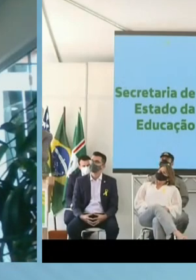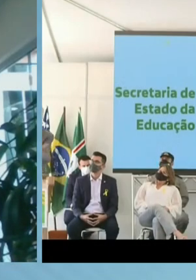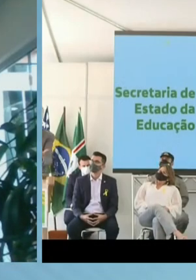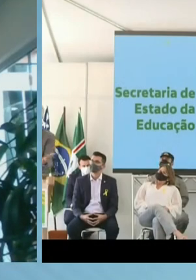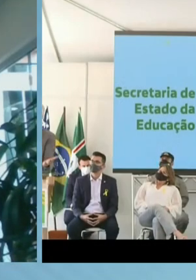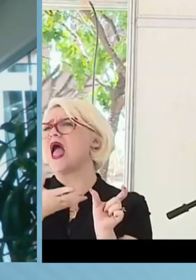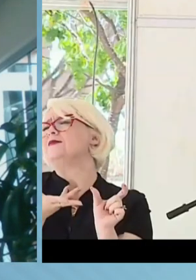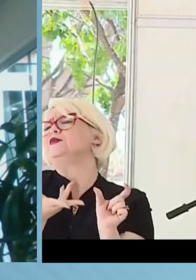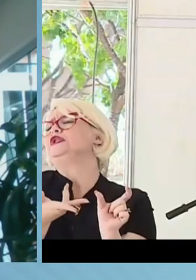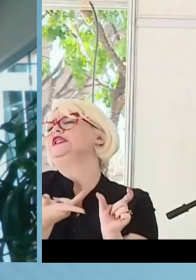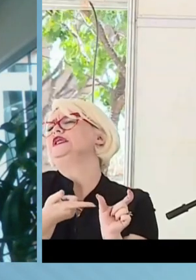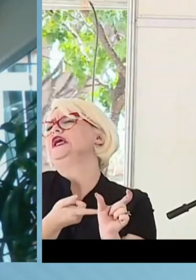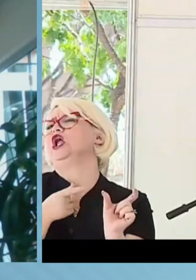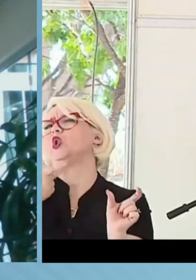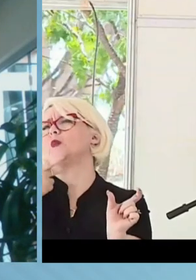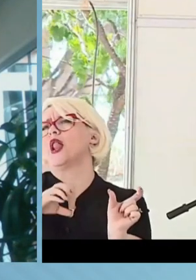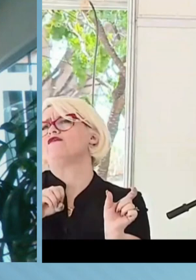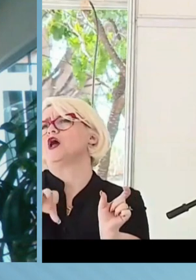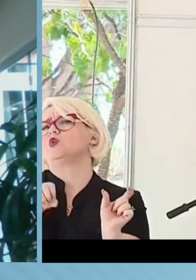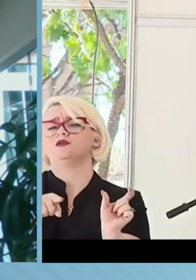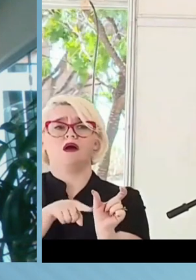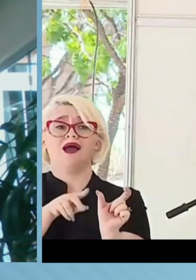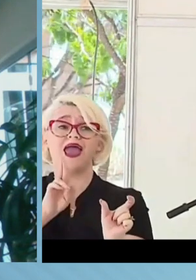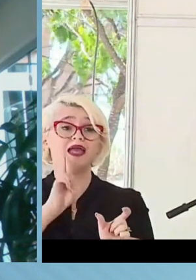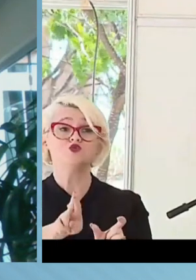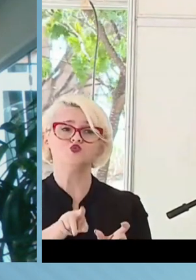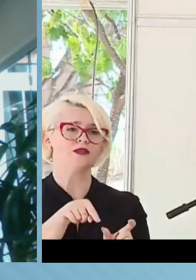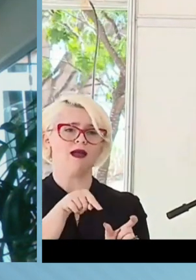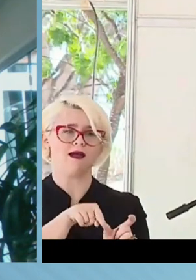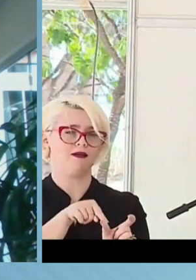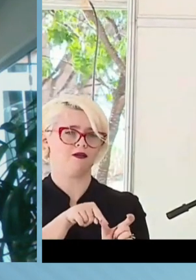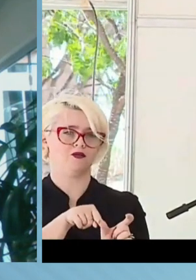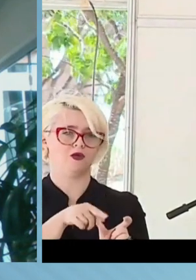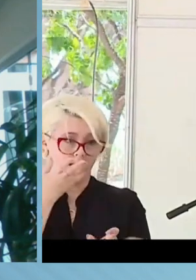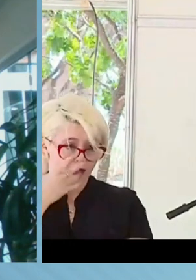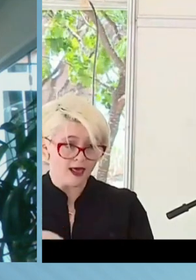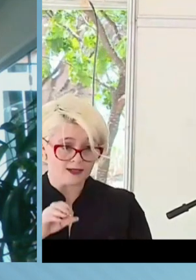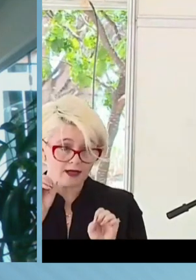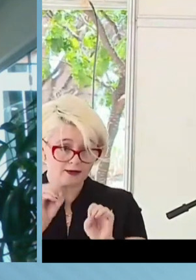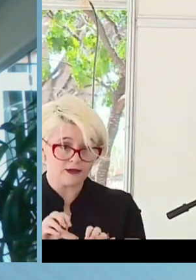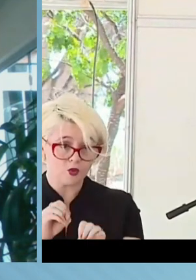estudante, nutricional e alimentar nesse momento tão crítico.